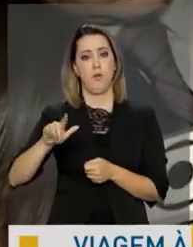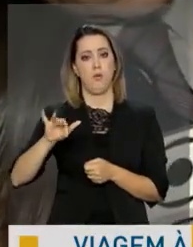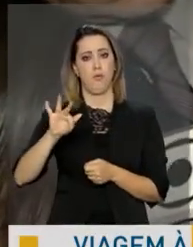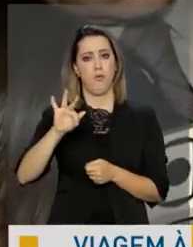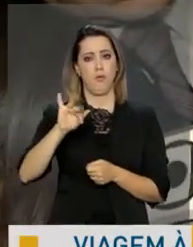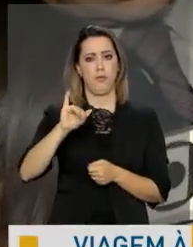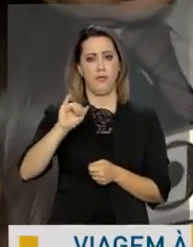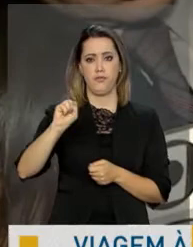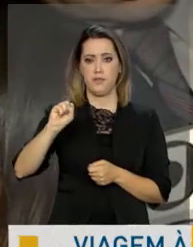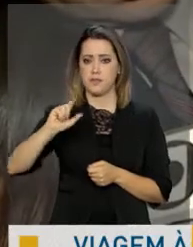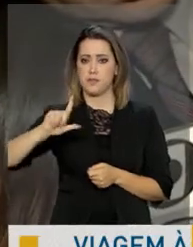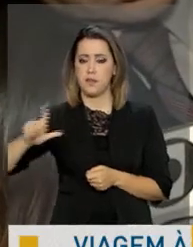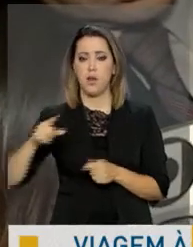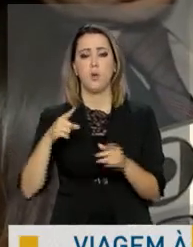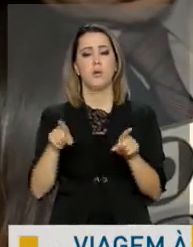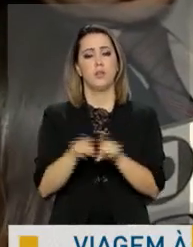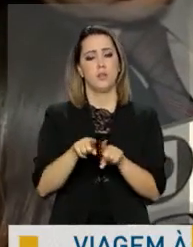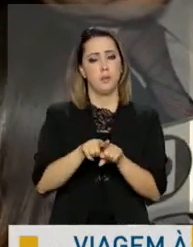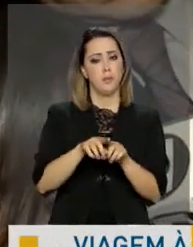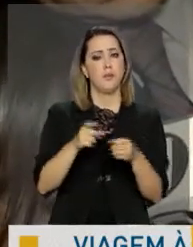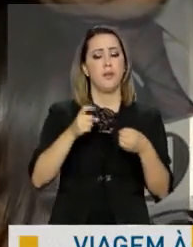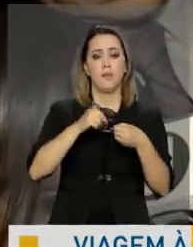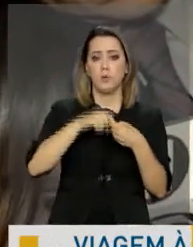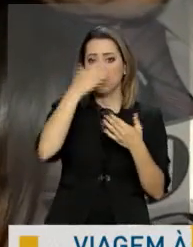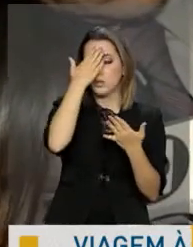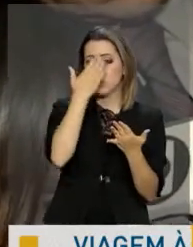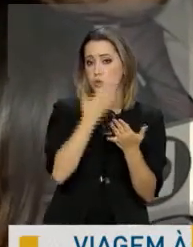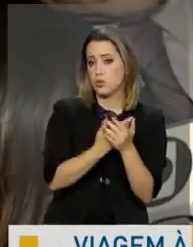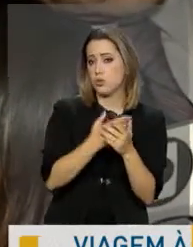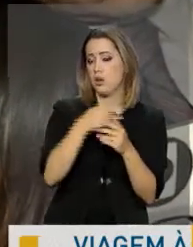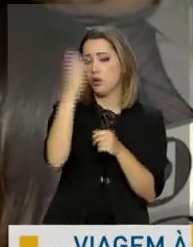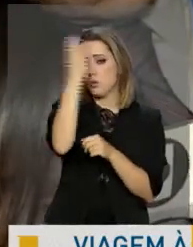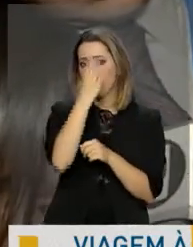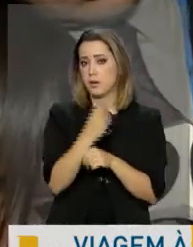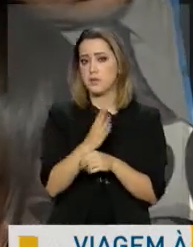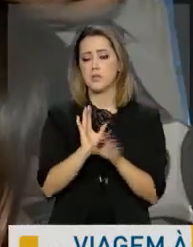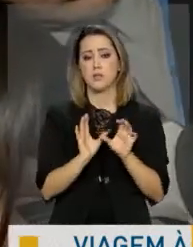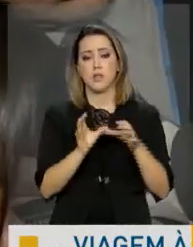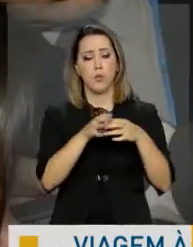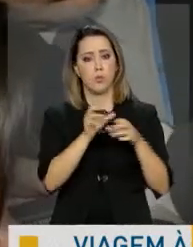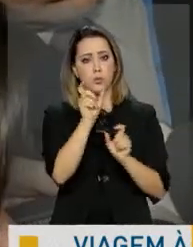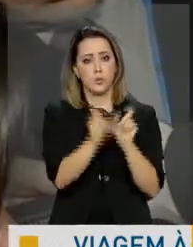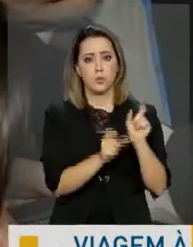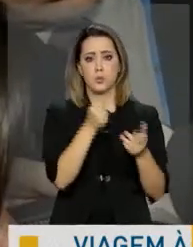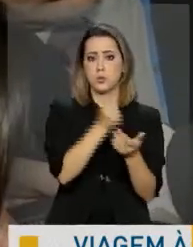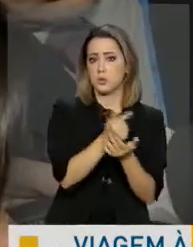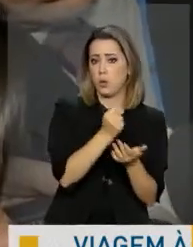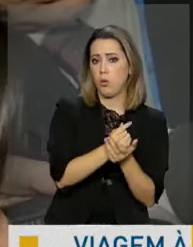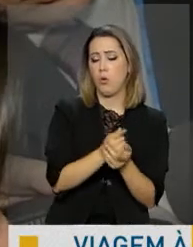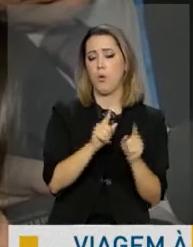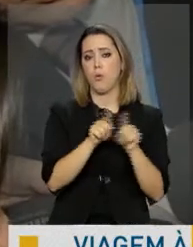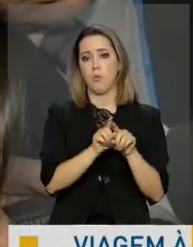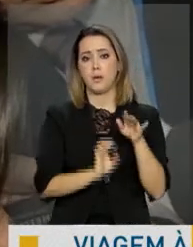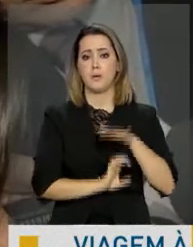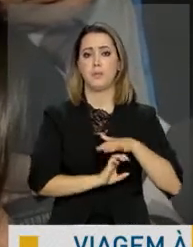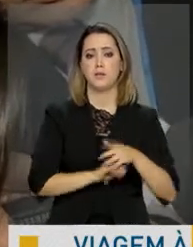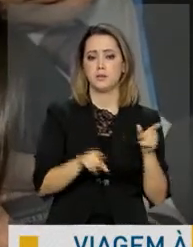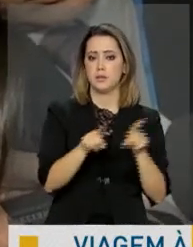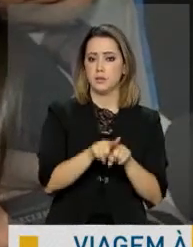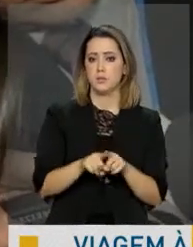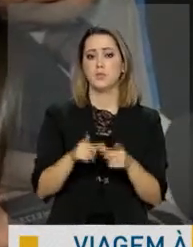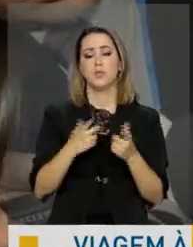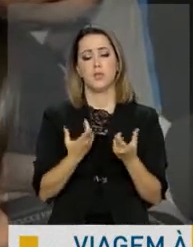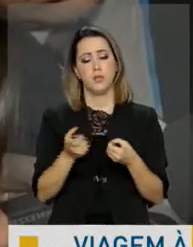consequência, manter o nível de confiança dos agentes econômicos, dos consumidores e, em última análise, manter a taxa